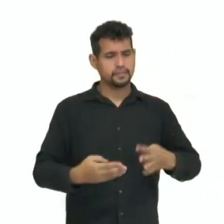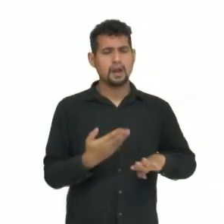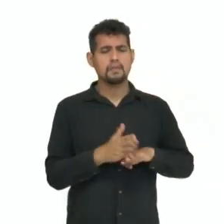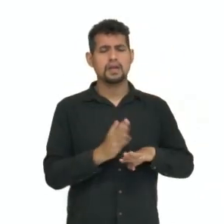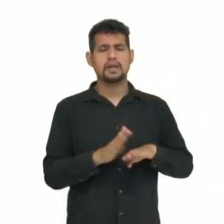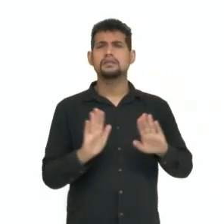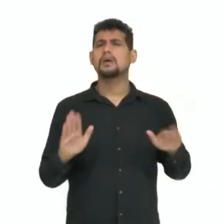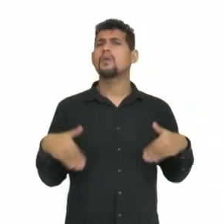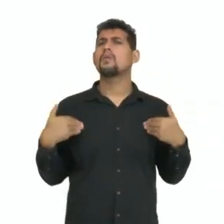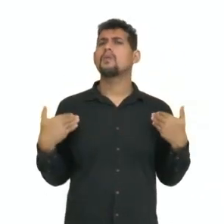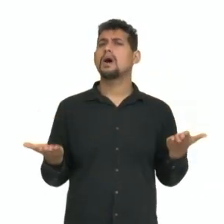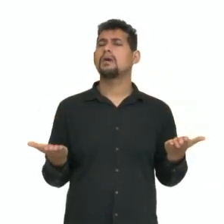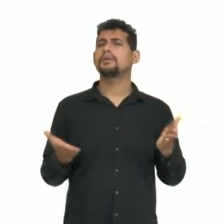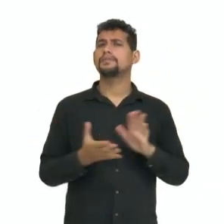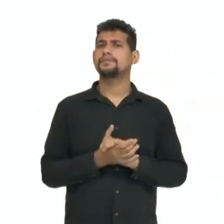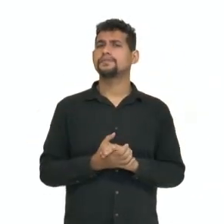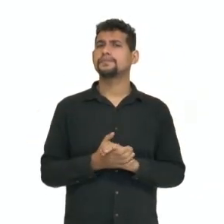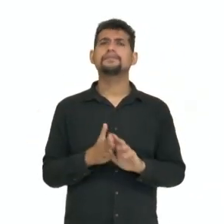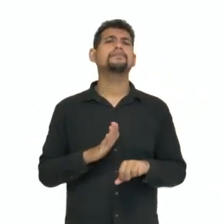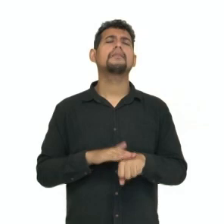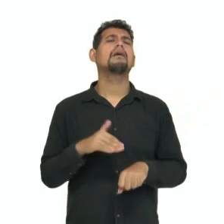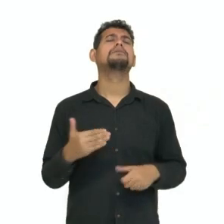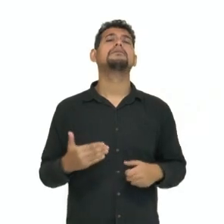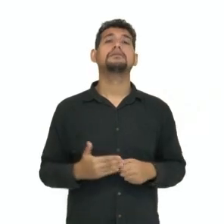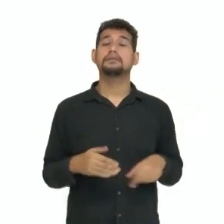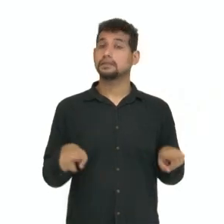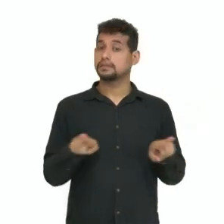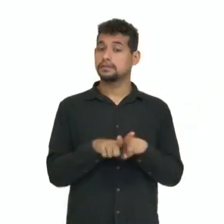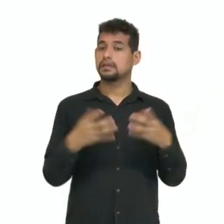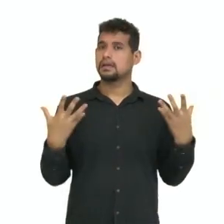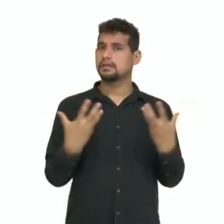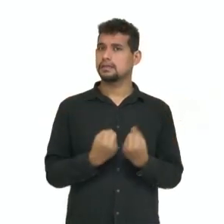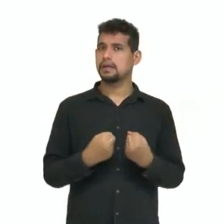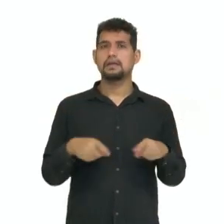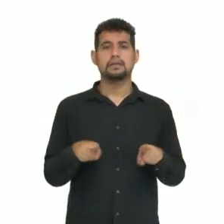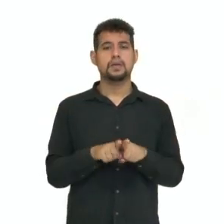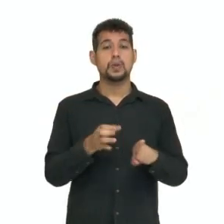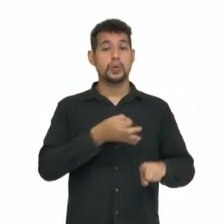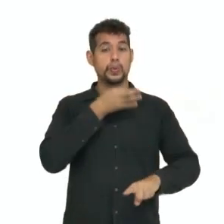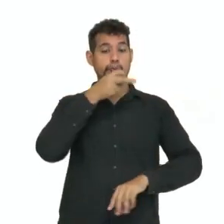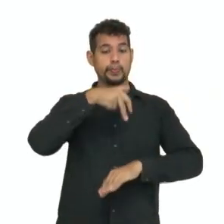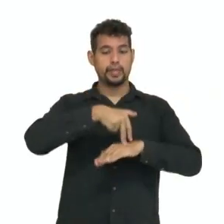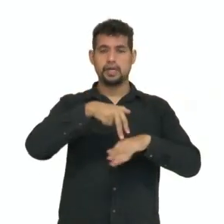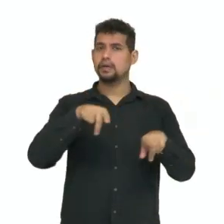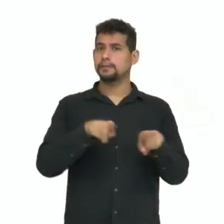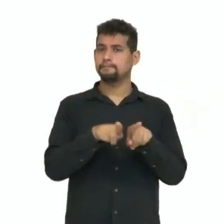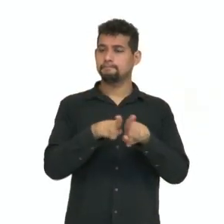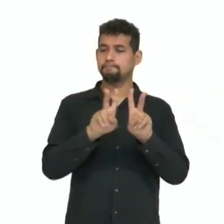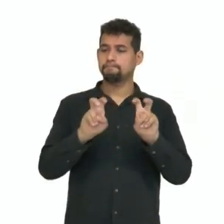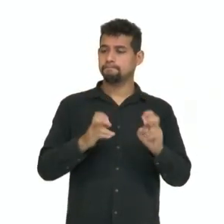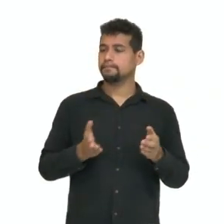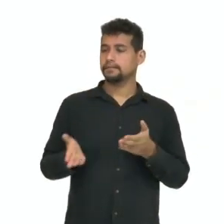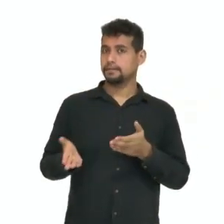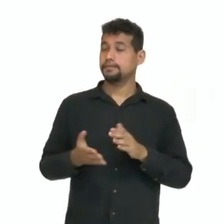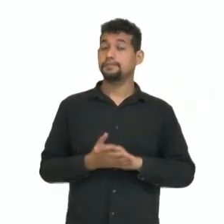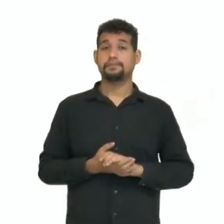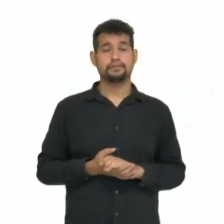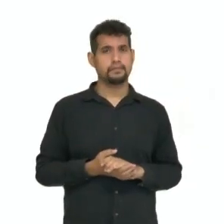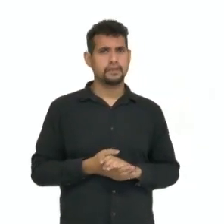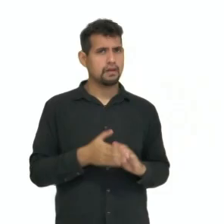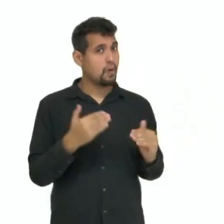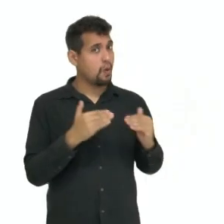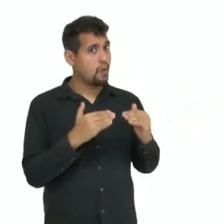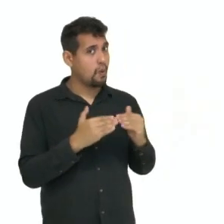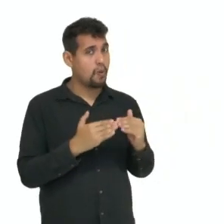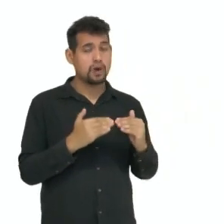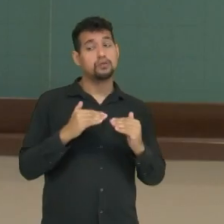essa, né? Que mais? Assumir uma posição em relação a ela. Você